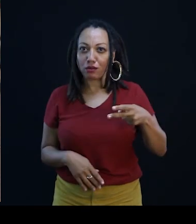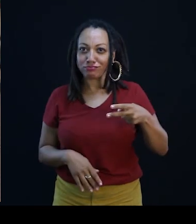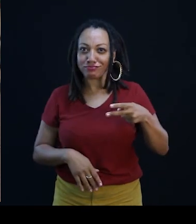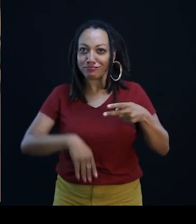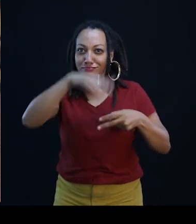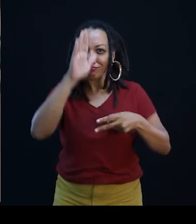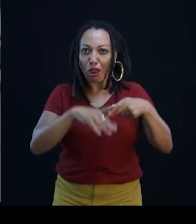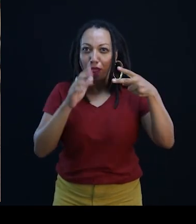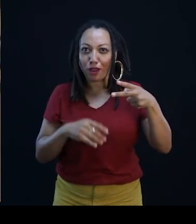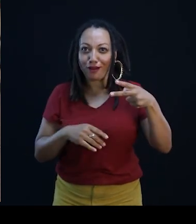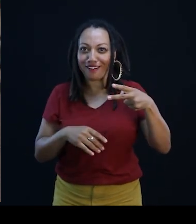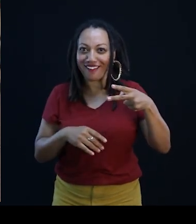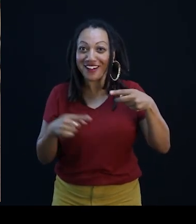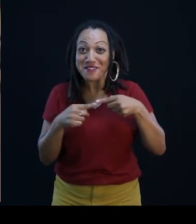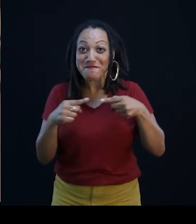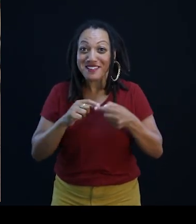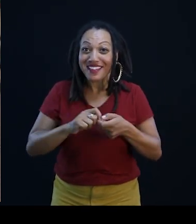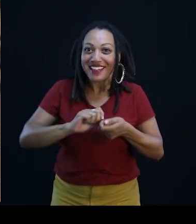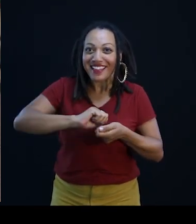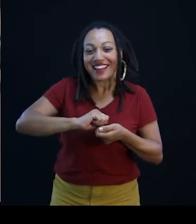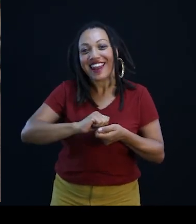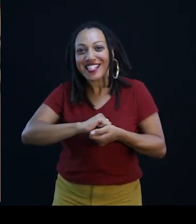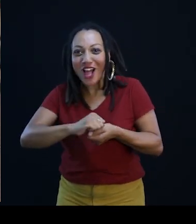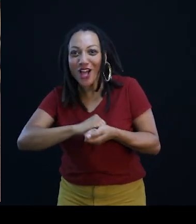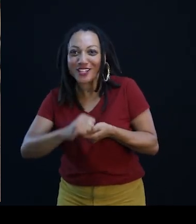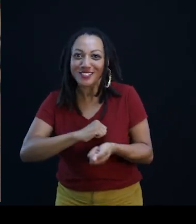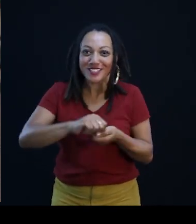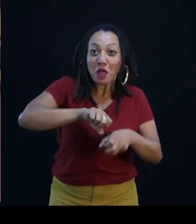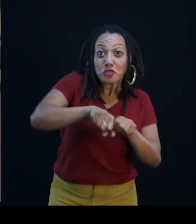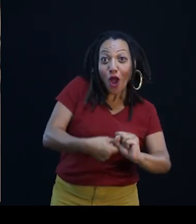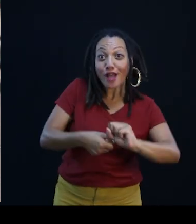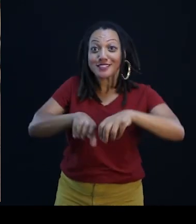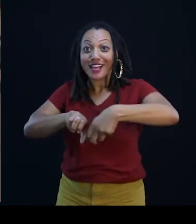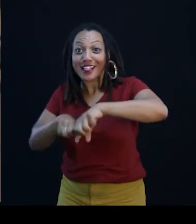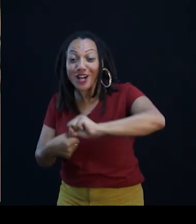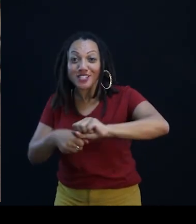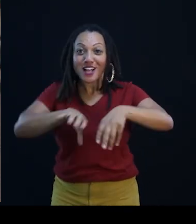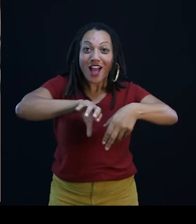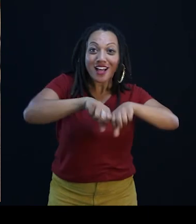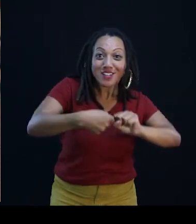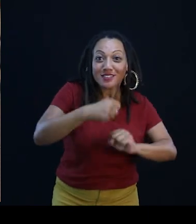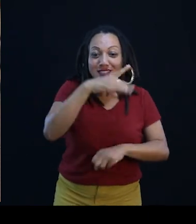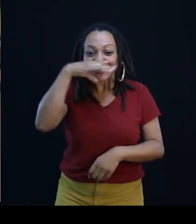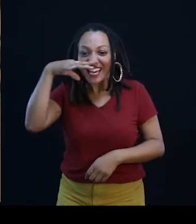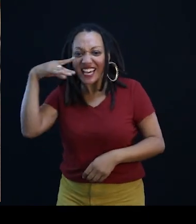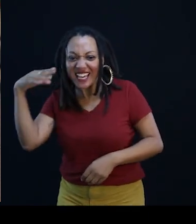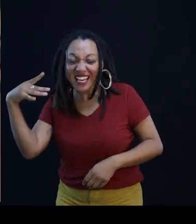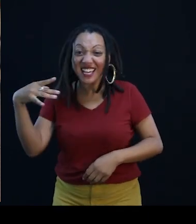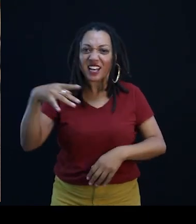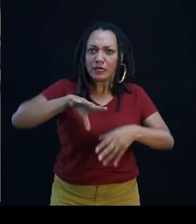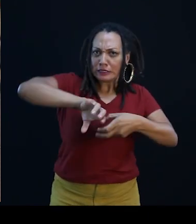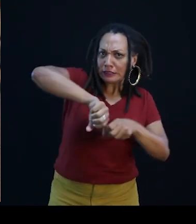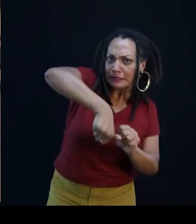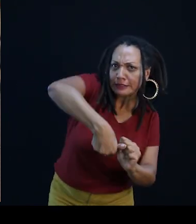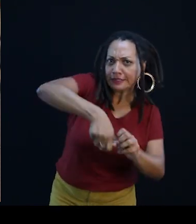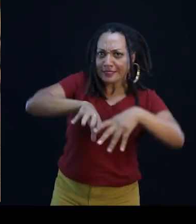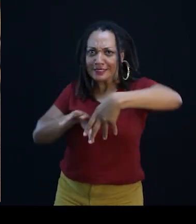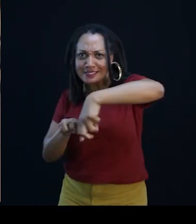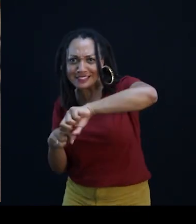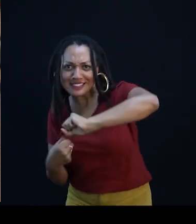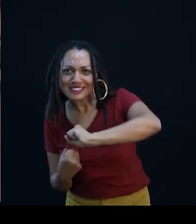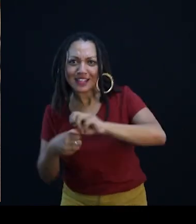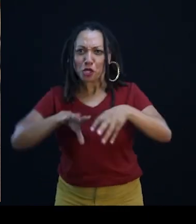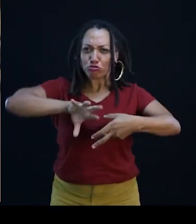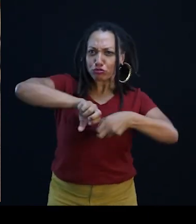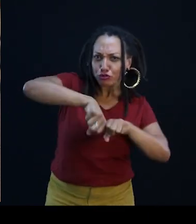Segura firme. Torce, torce, lavadeira. Quanto mais torce, mais cheira. Torce,